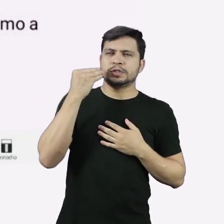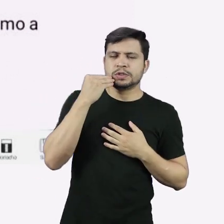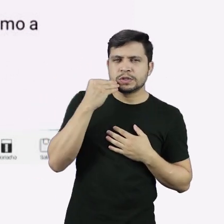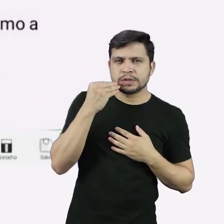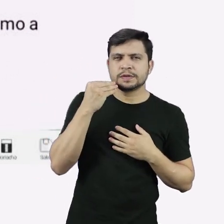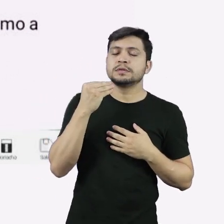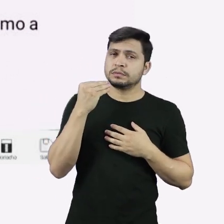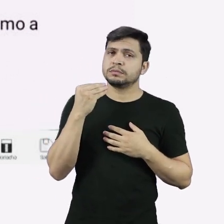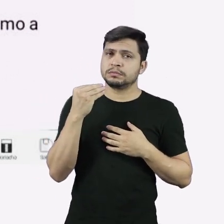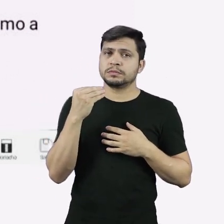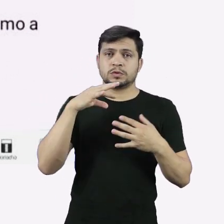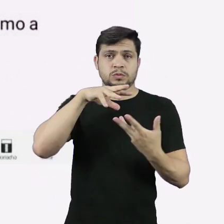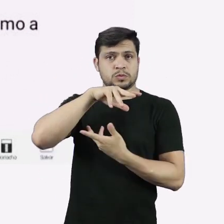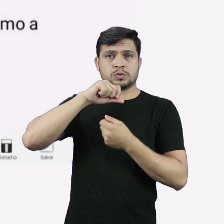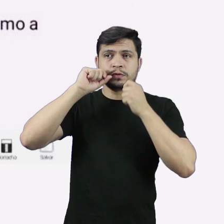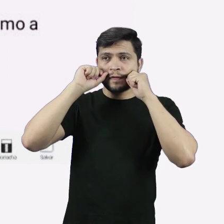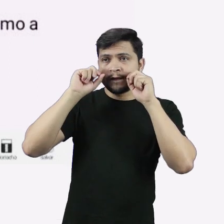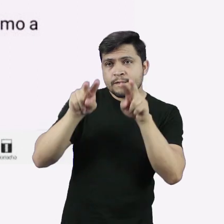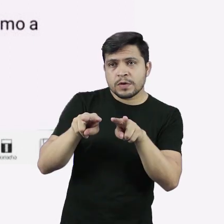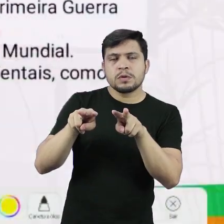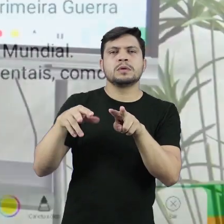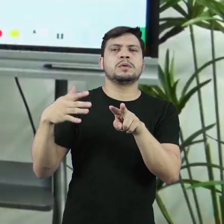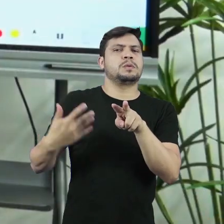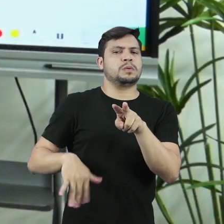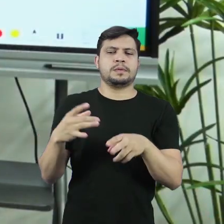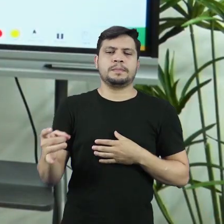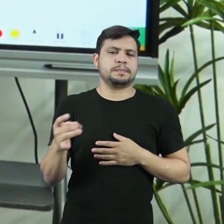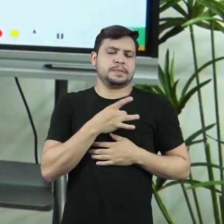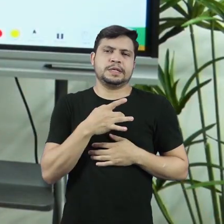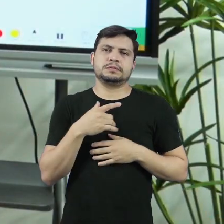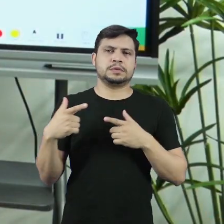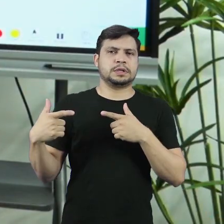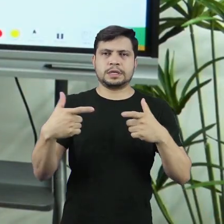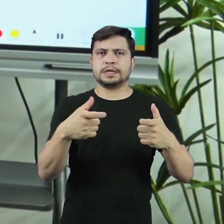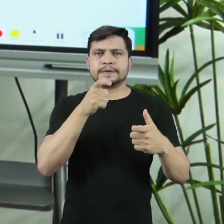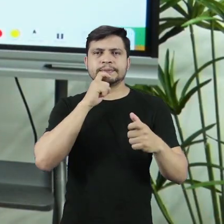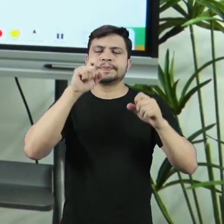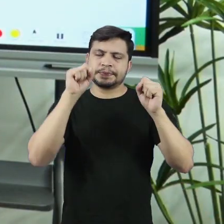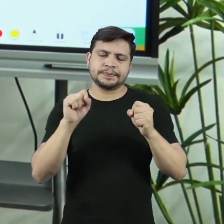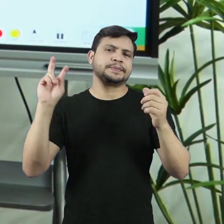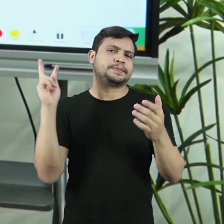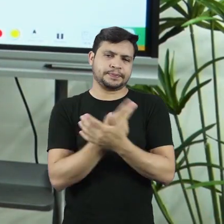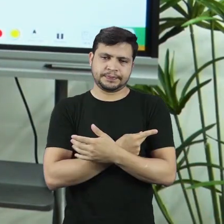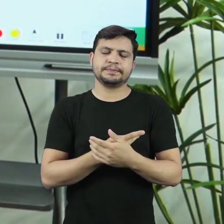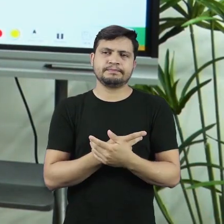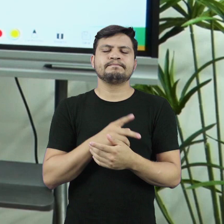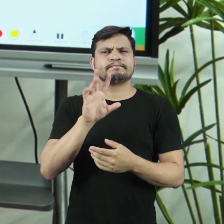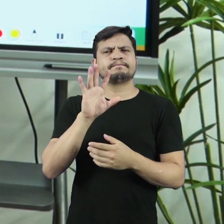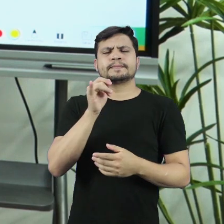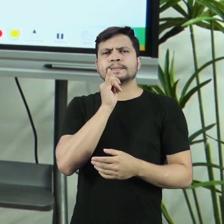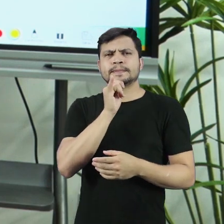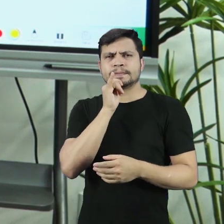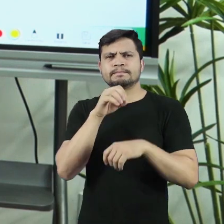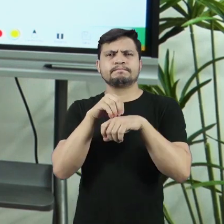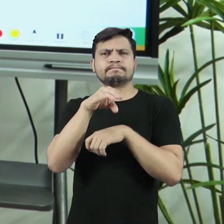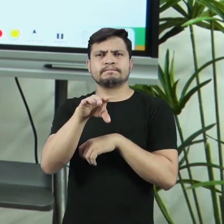o mundo viu um grande medo da guerra realmente acontecer. Um desses episódios, eu queria te incentivar a procurar e estudar um pouquinho mais sobre isso, é a